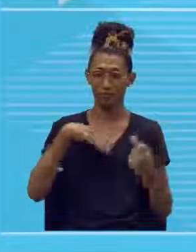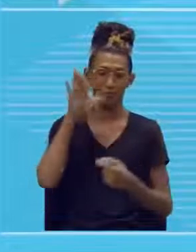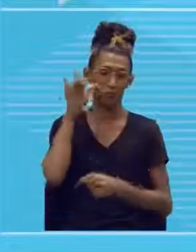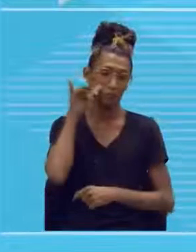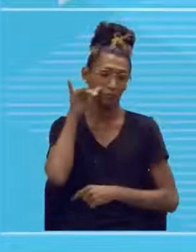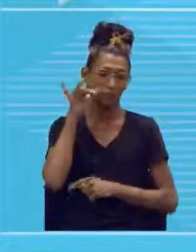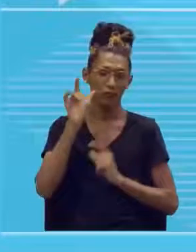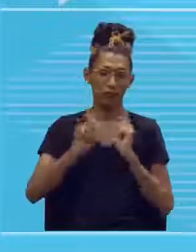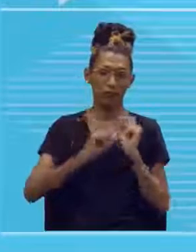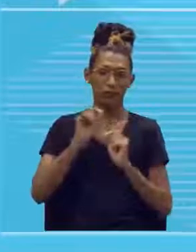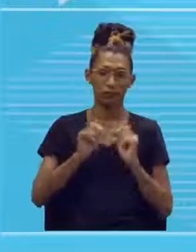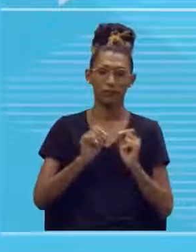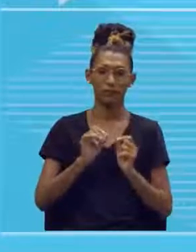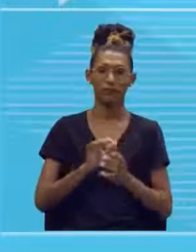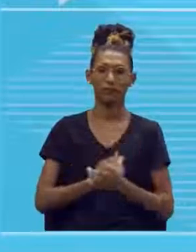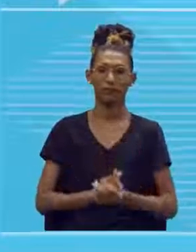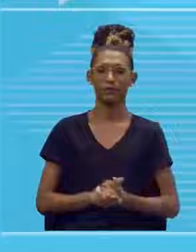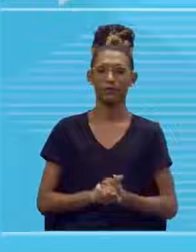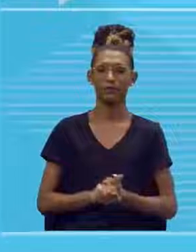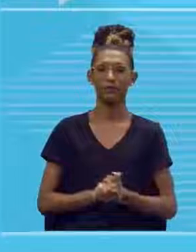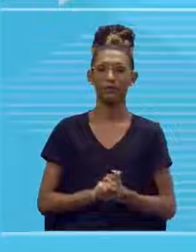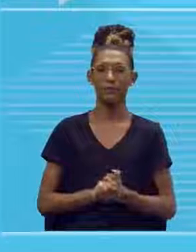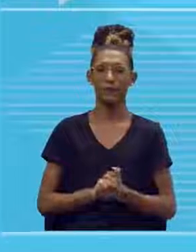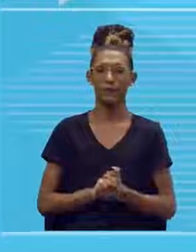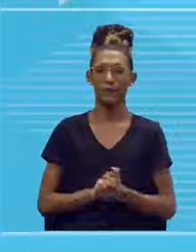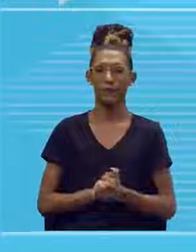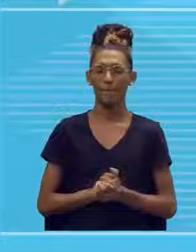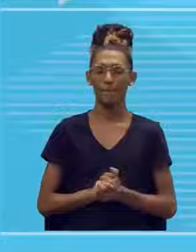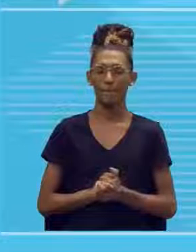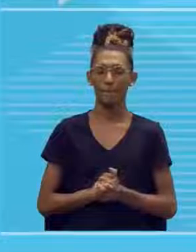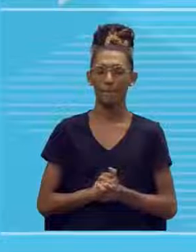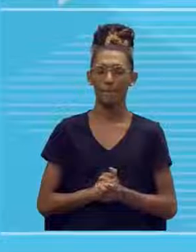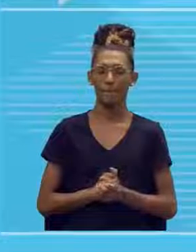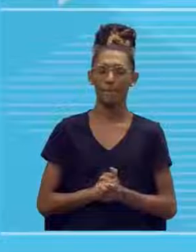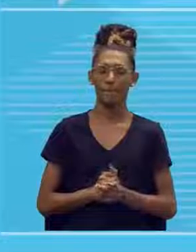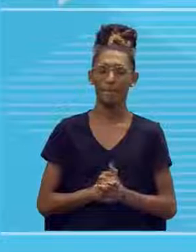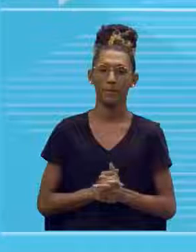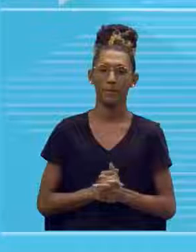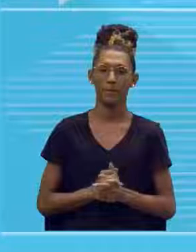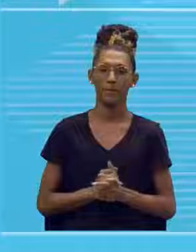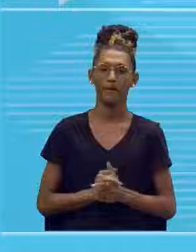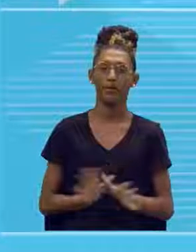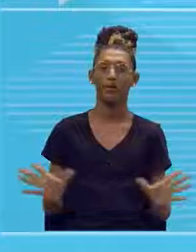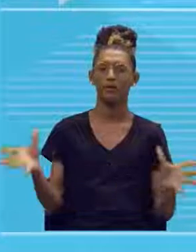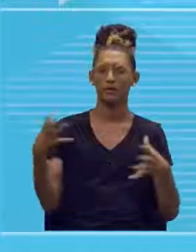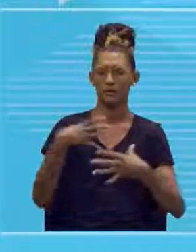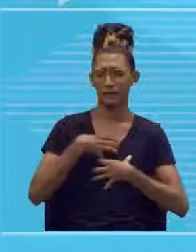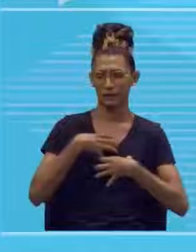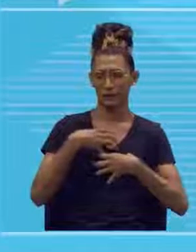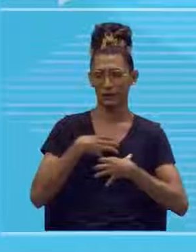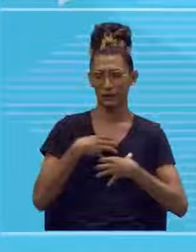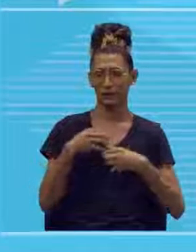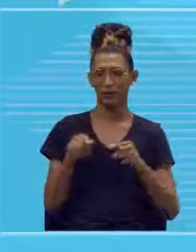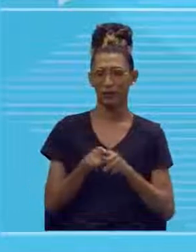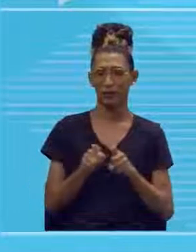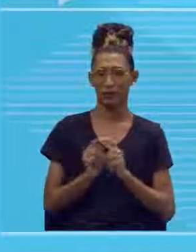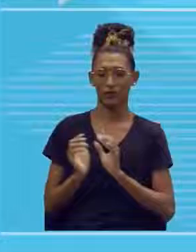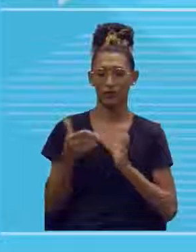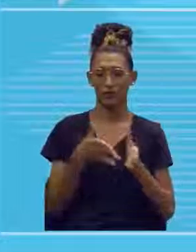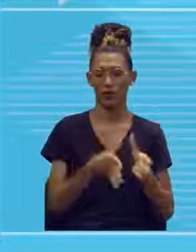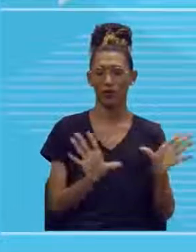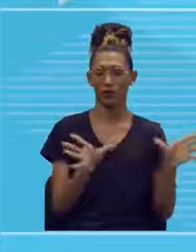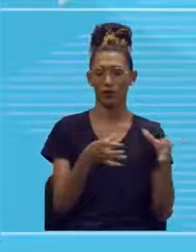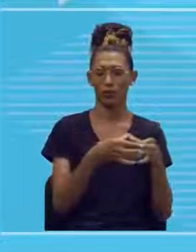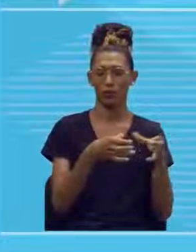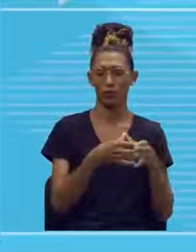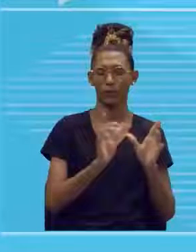um pouco mais de curiosidade e mais do que isso né uma maior sensibilidade para os povos que